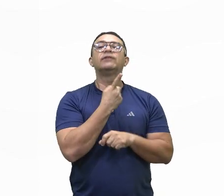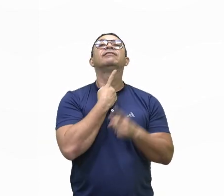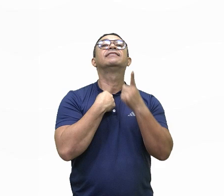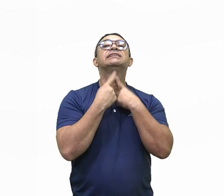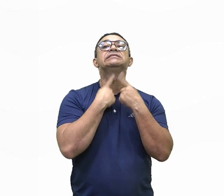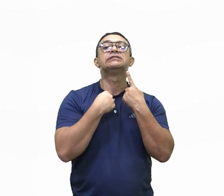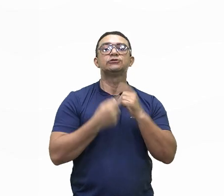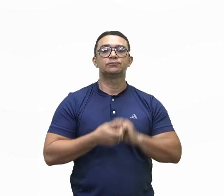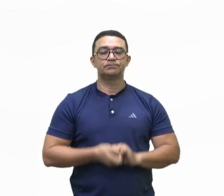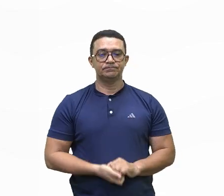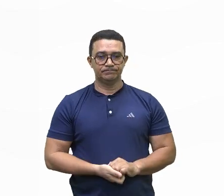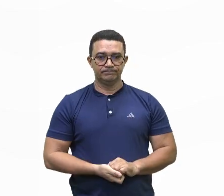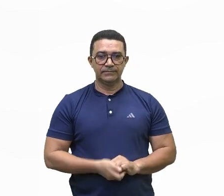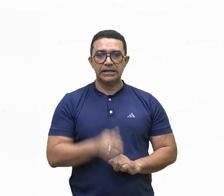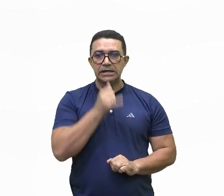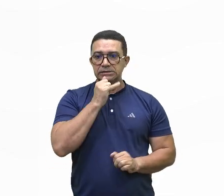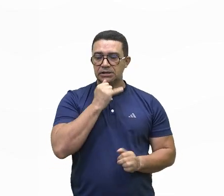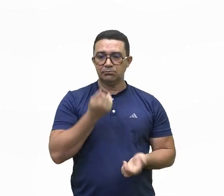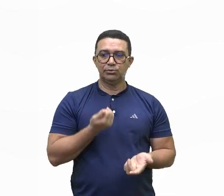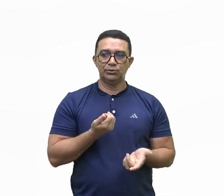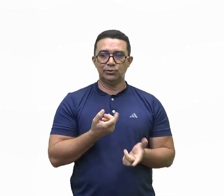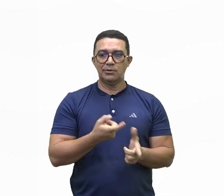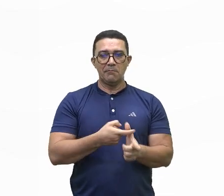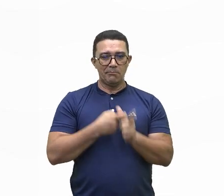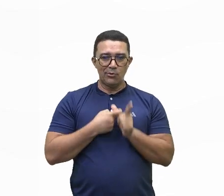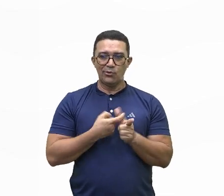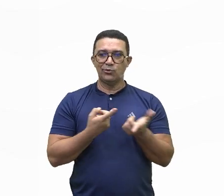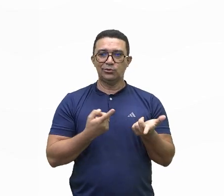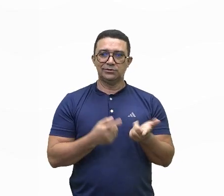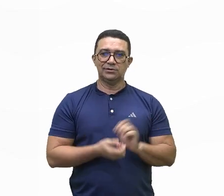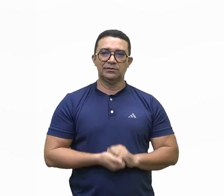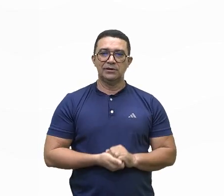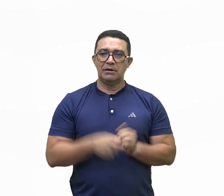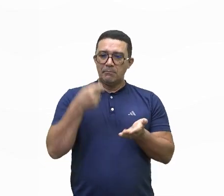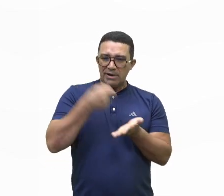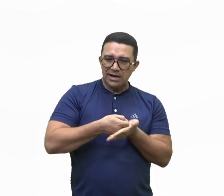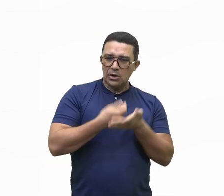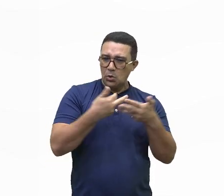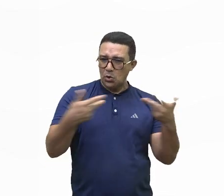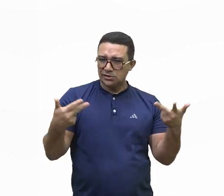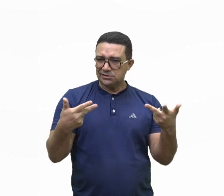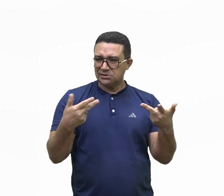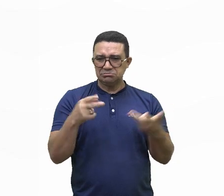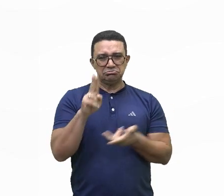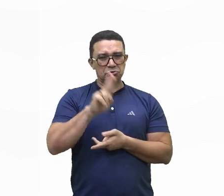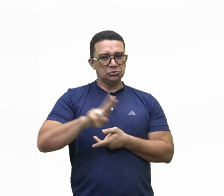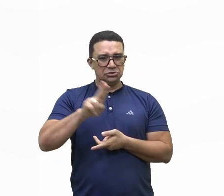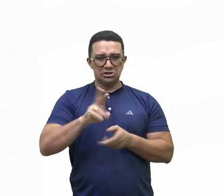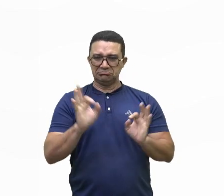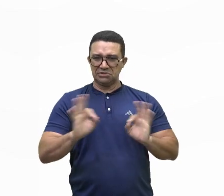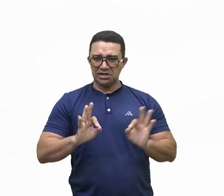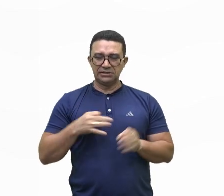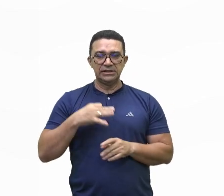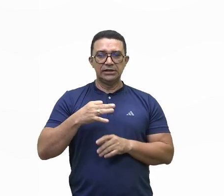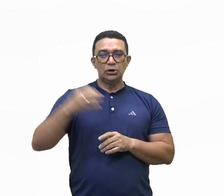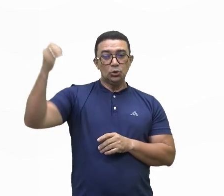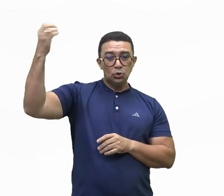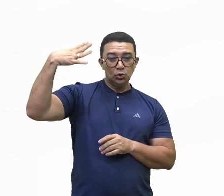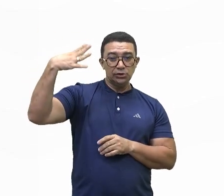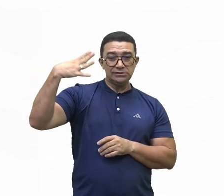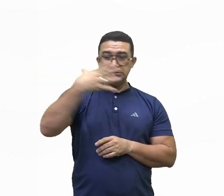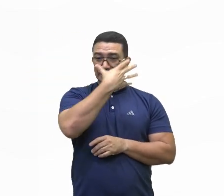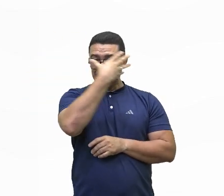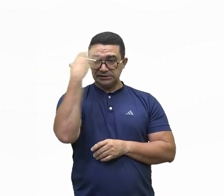Por exemplo, multas, pagar por algo e não usar, esquecer a luz acesa ou a